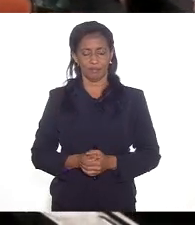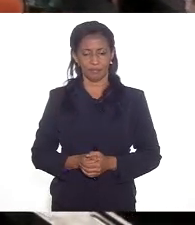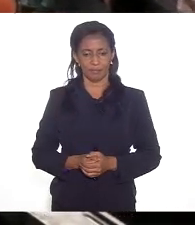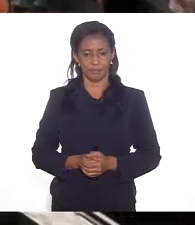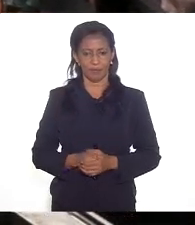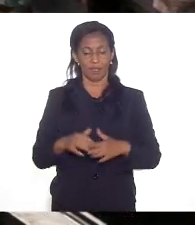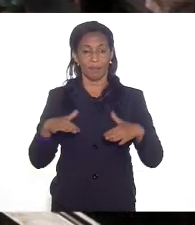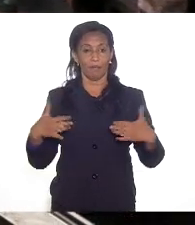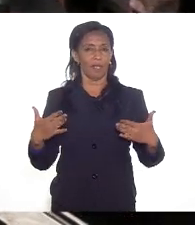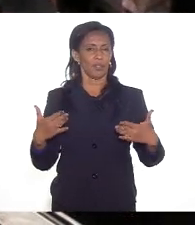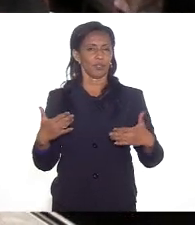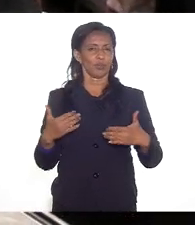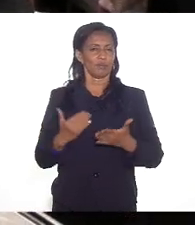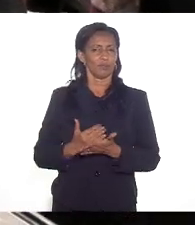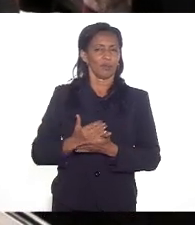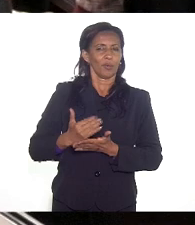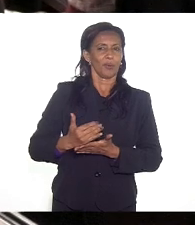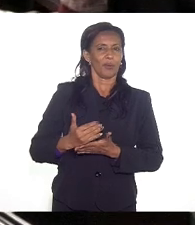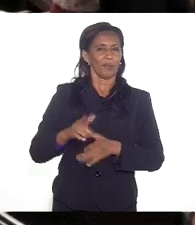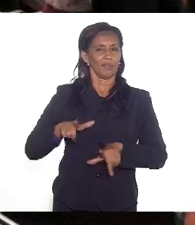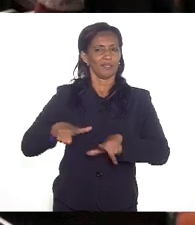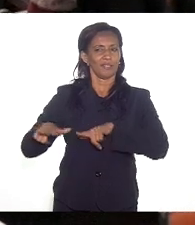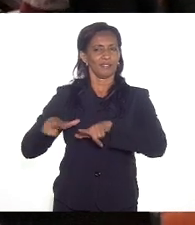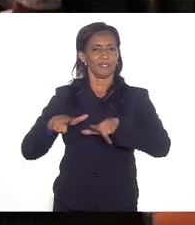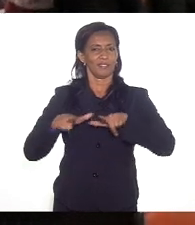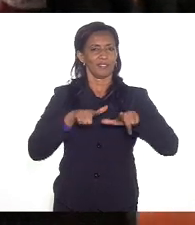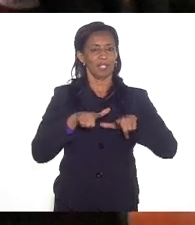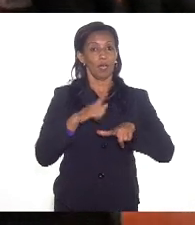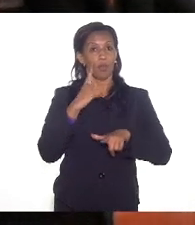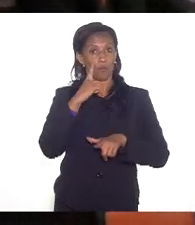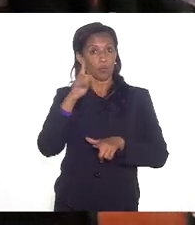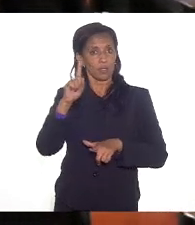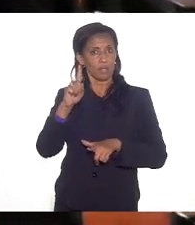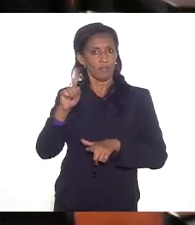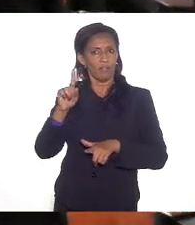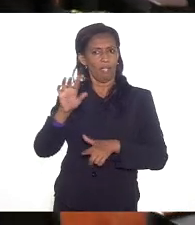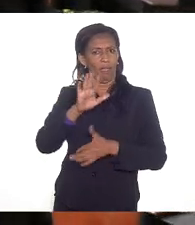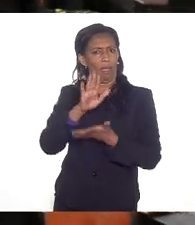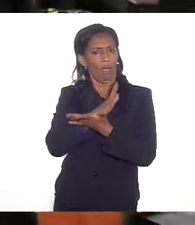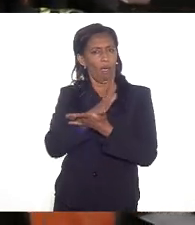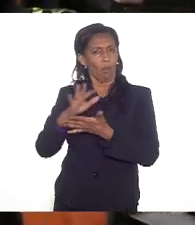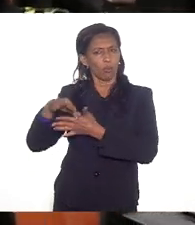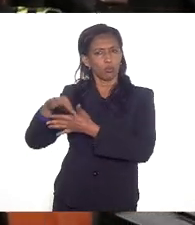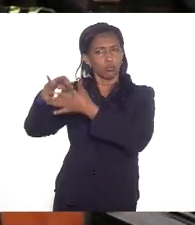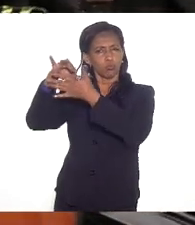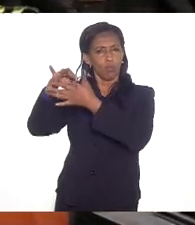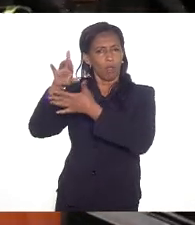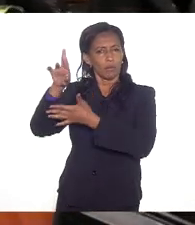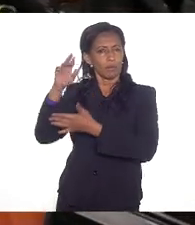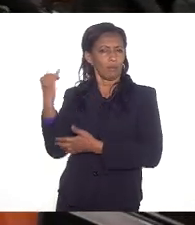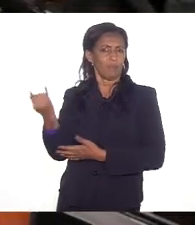é mas quando você começa a trabalhar você vê que alguns deputados são referência seja pela dedicação seja